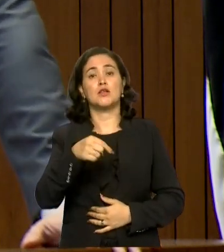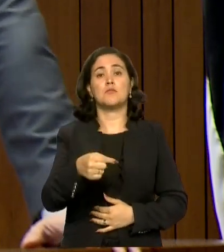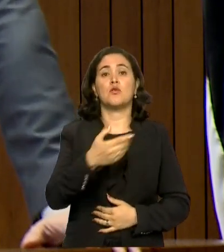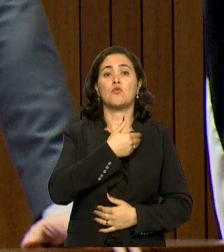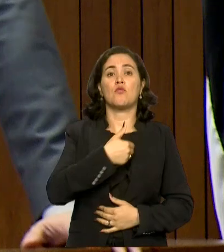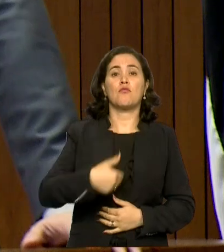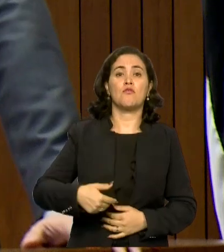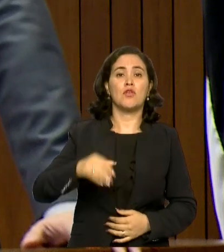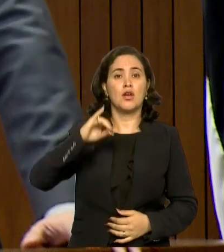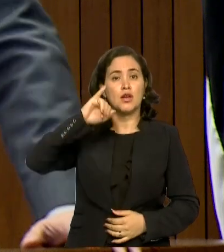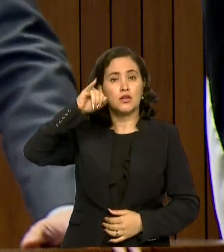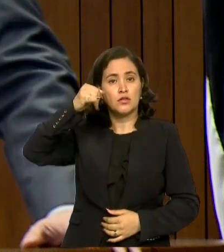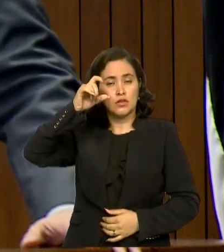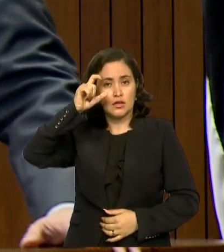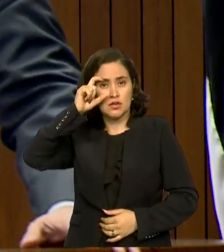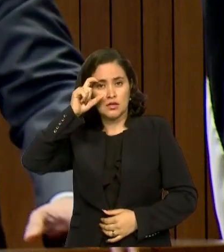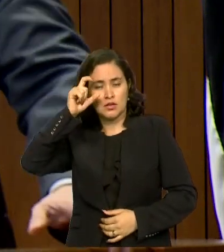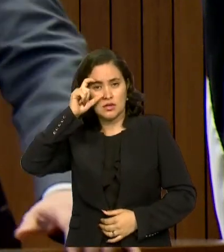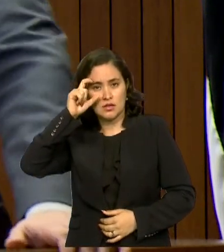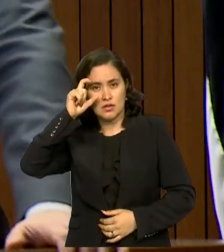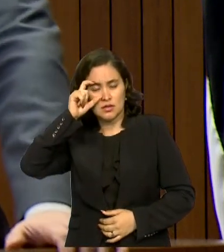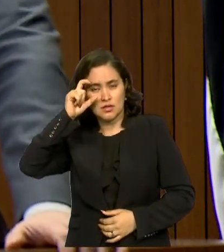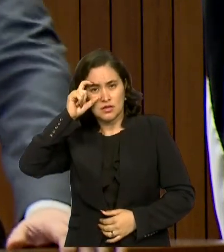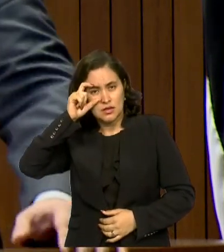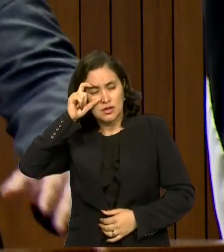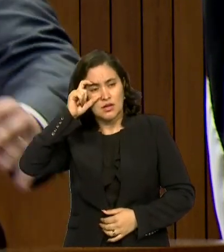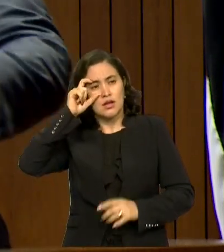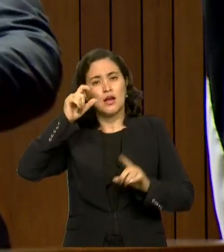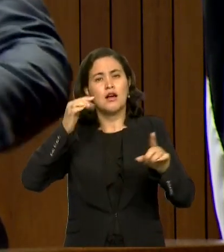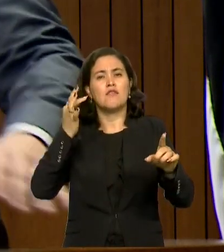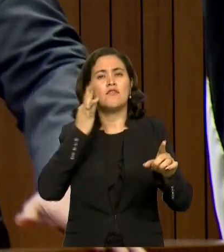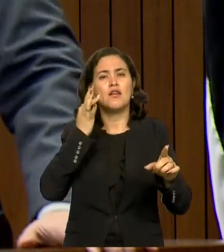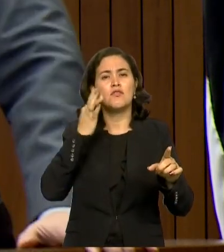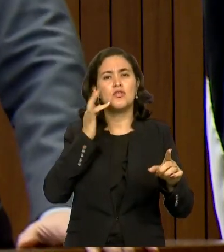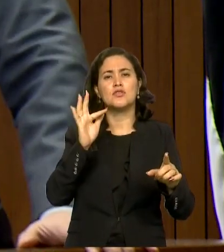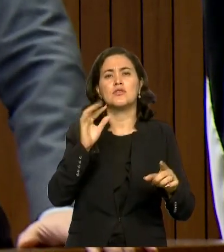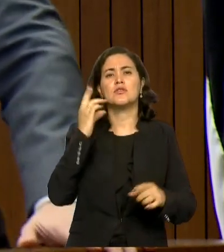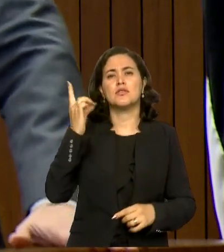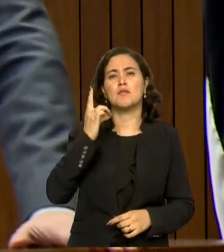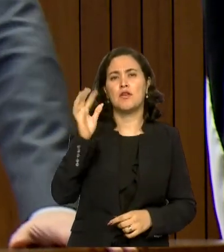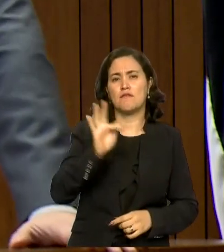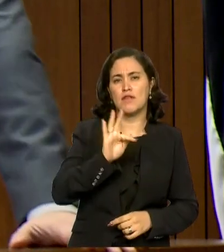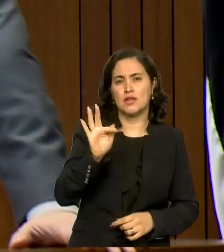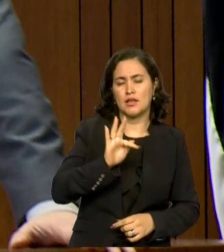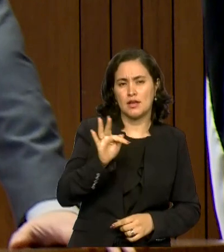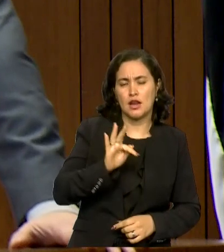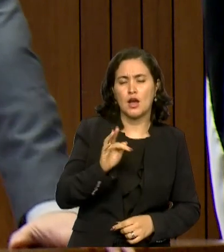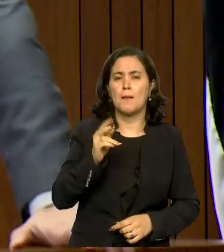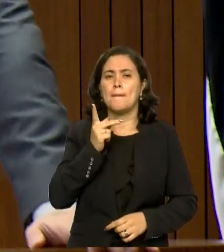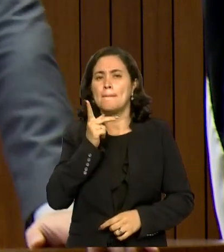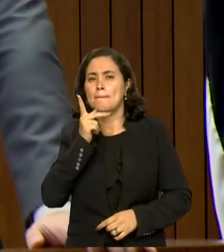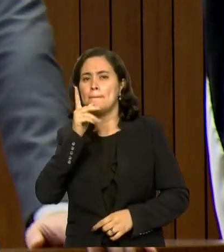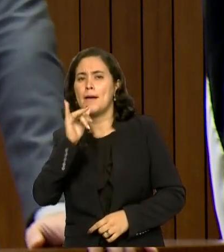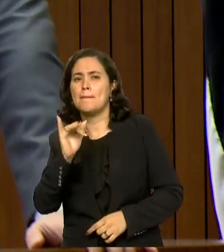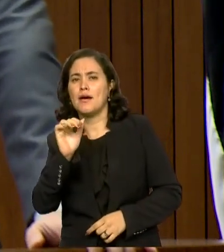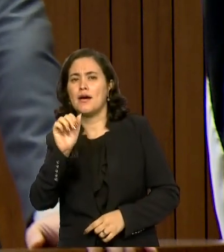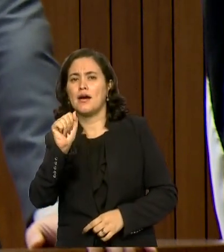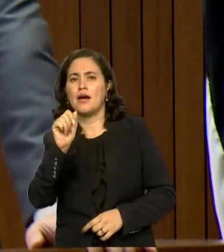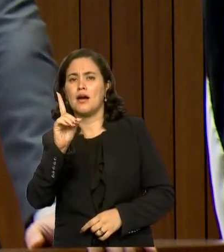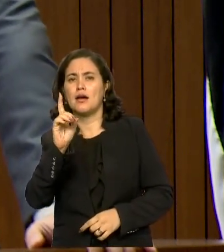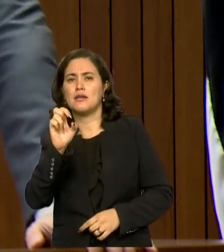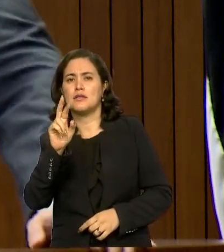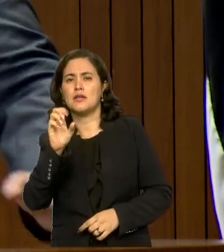federal, meu pai, o ex-deputado Aderson Lago, era chefe da Casa Civil, e novamente nos cruzávamos nos corredores da